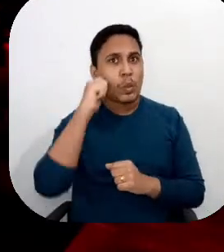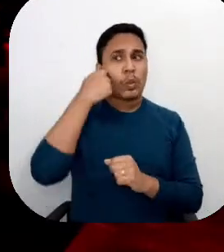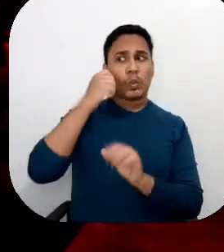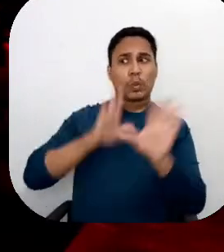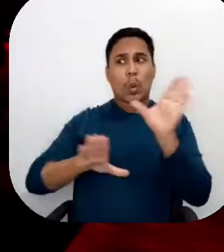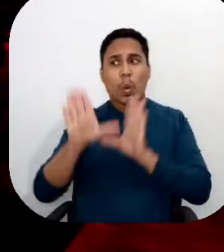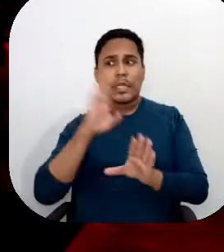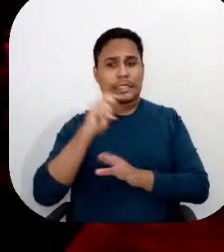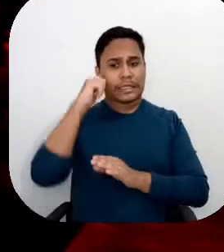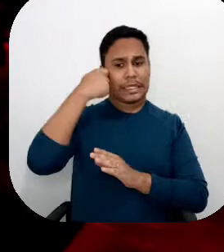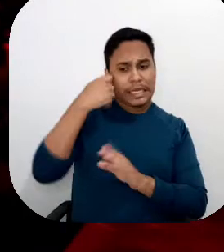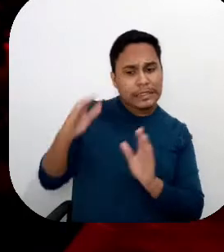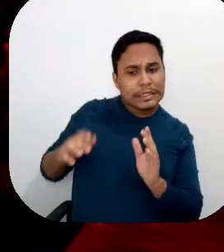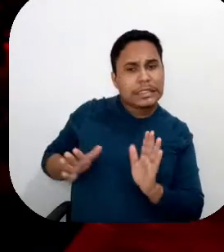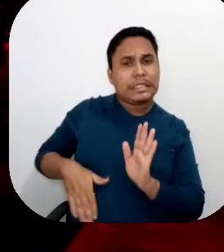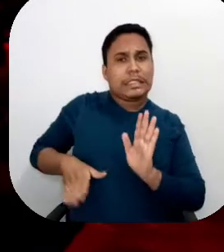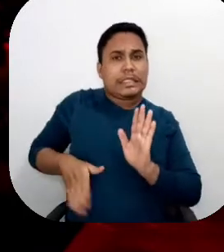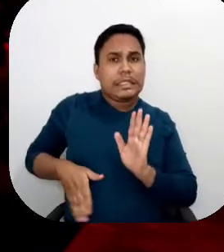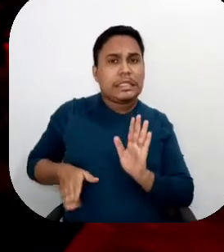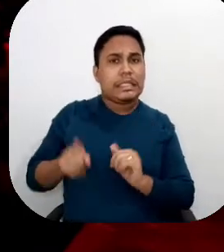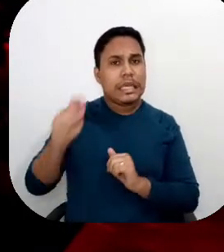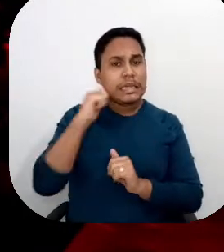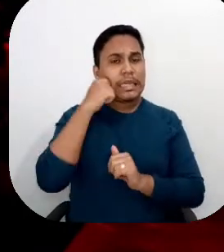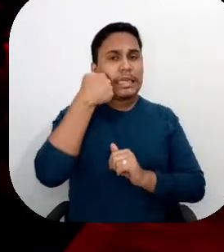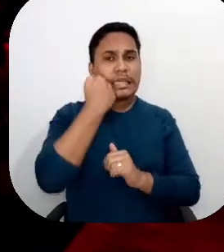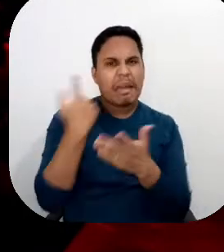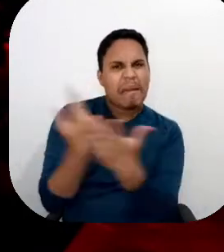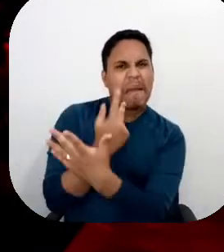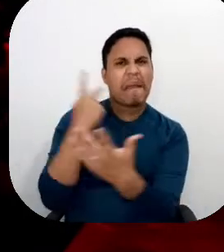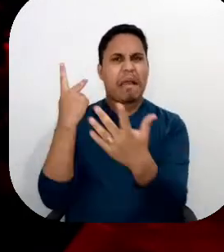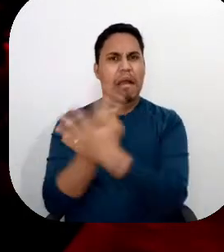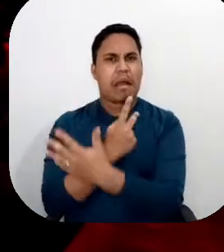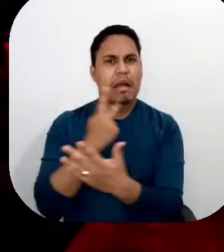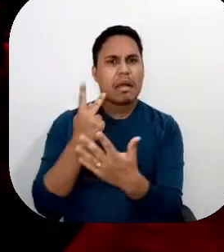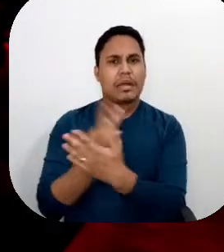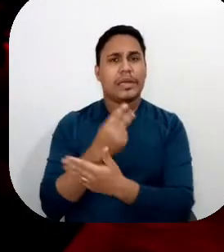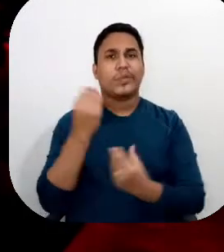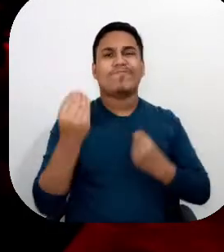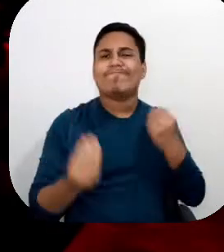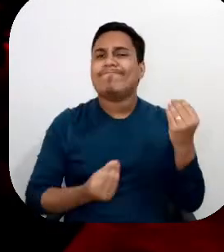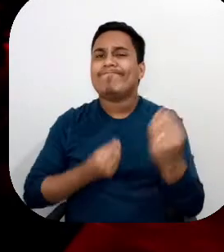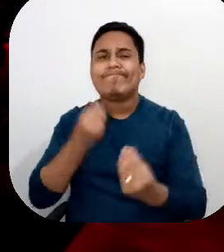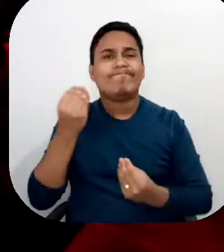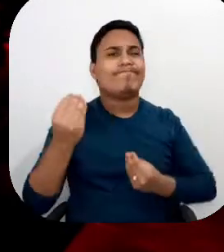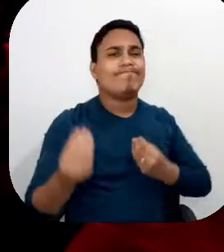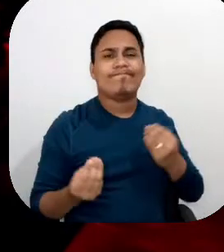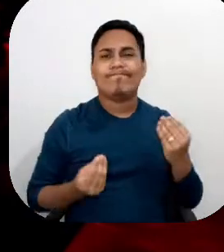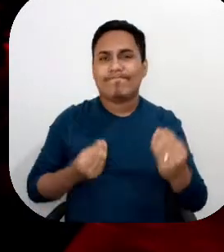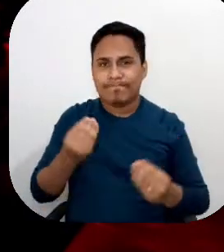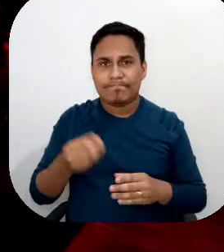Ah, suspeita, suspeita, suspeita.